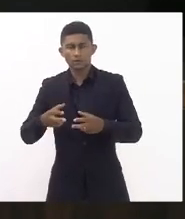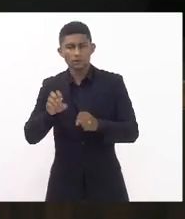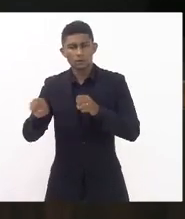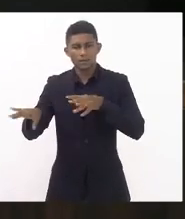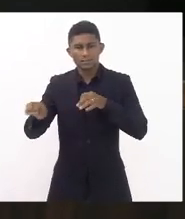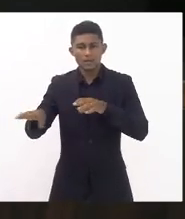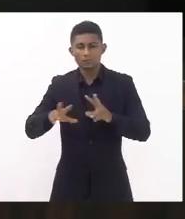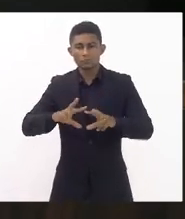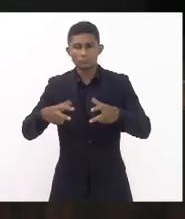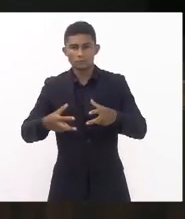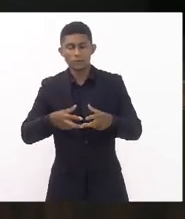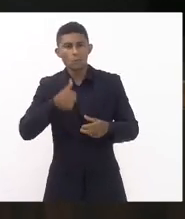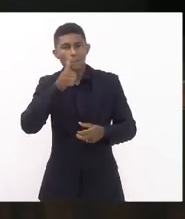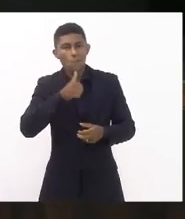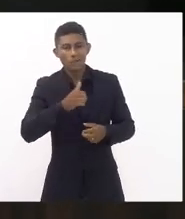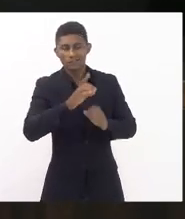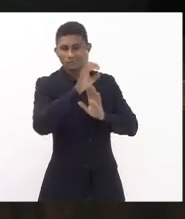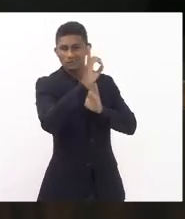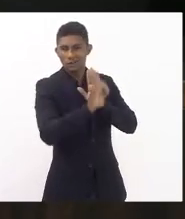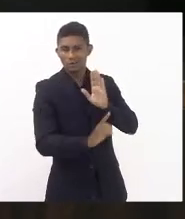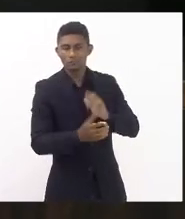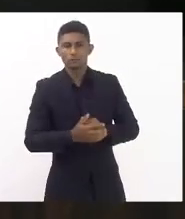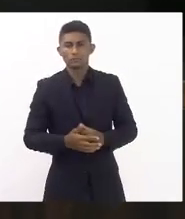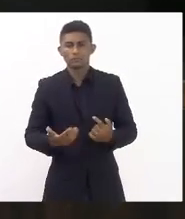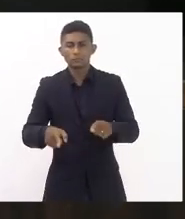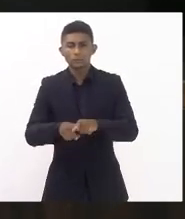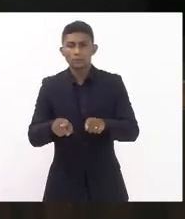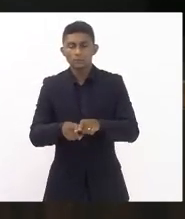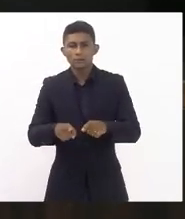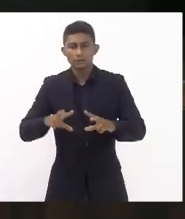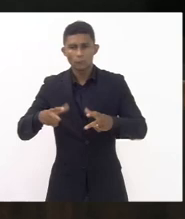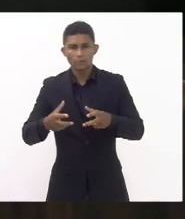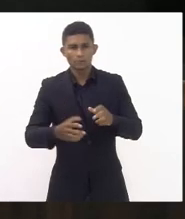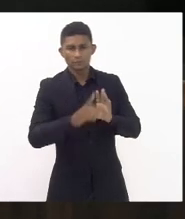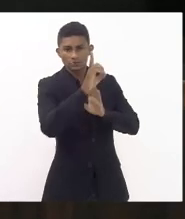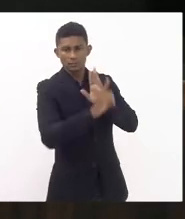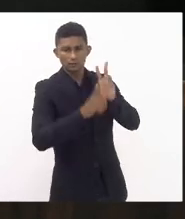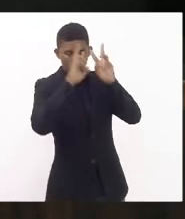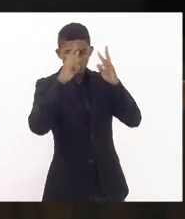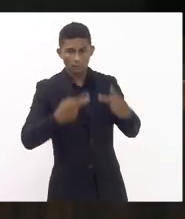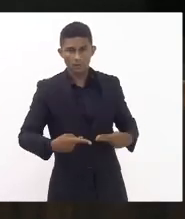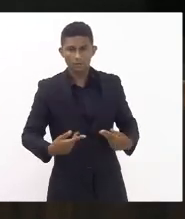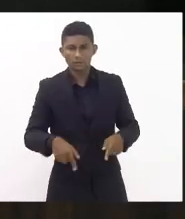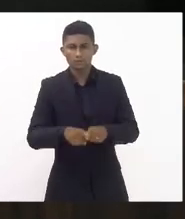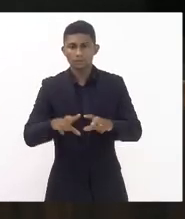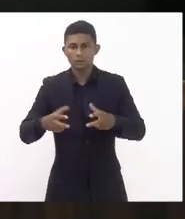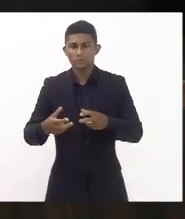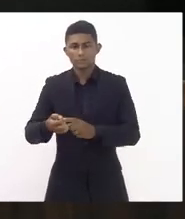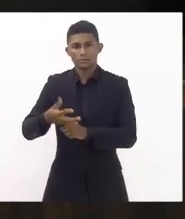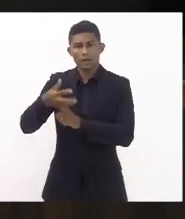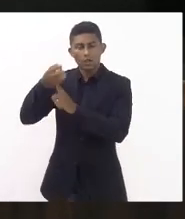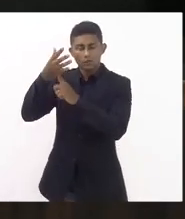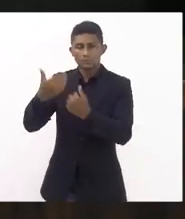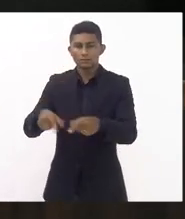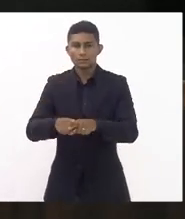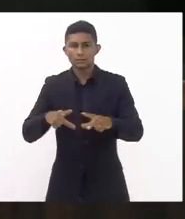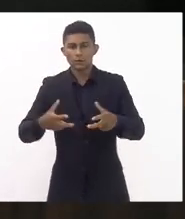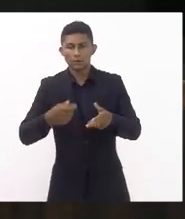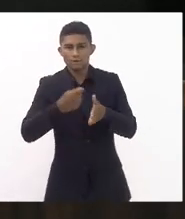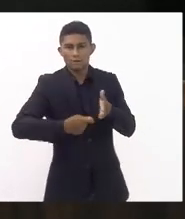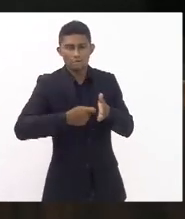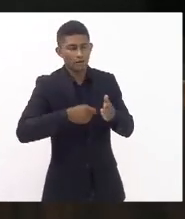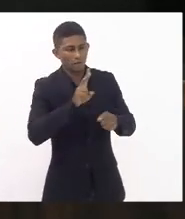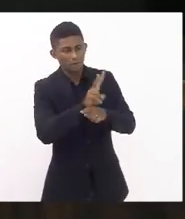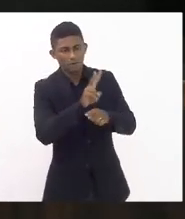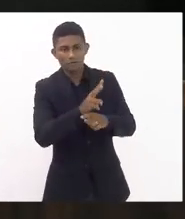Mulher, de Defesa dos Direitos Humanos e Cidadania, de Ciência e Tecnologia, de Orçamento e Finanças, Fiscalização Financeira e